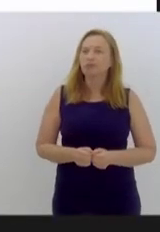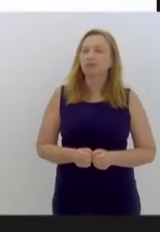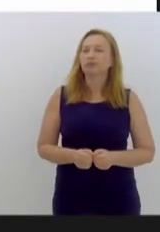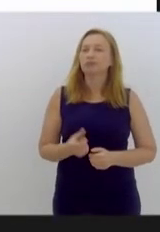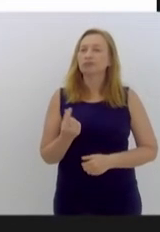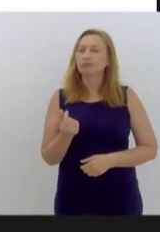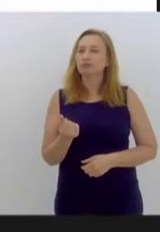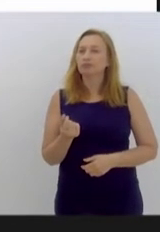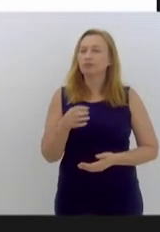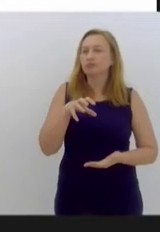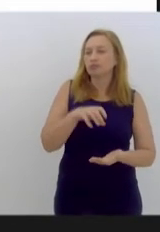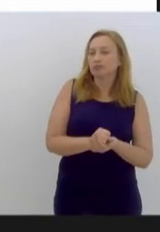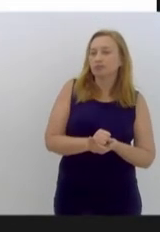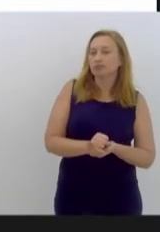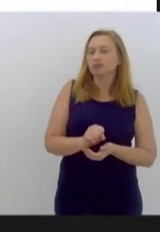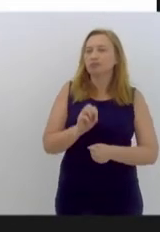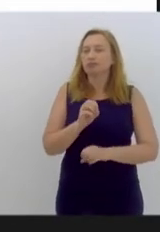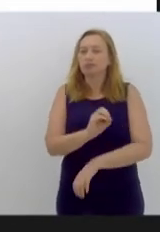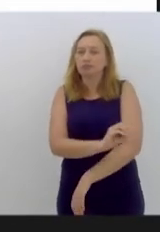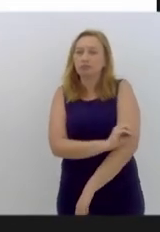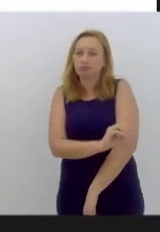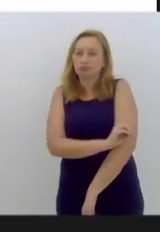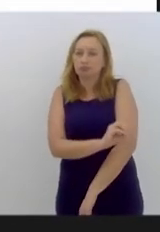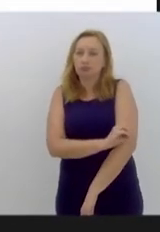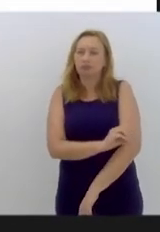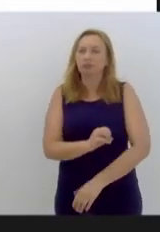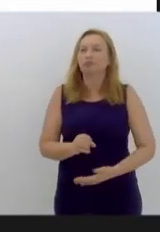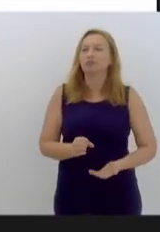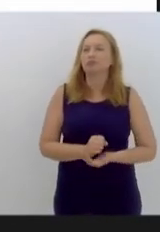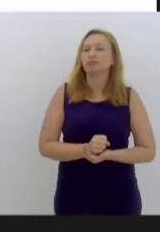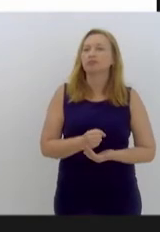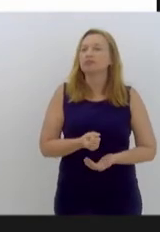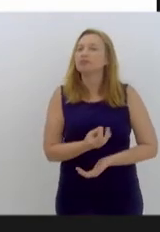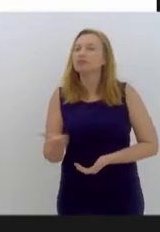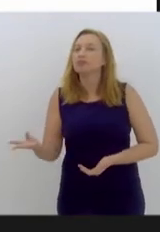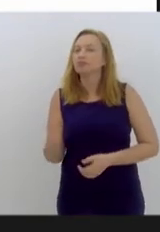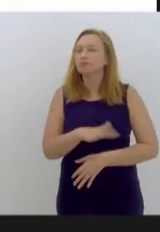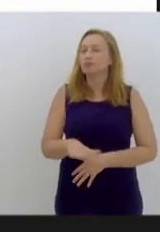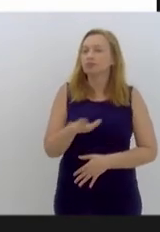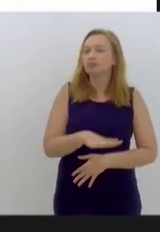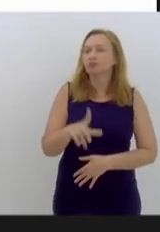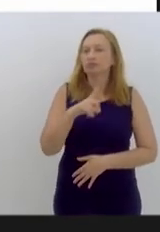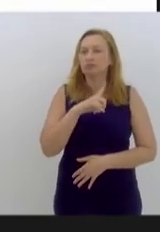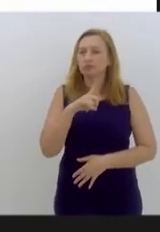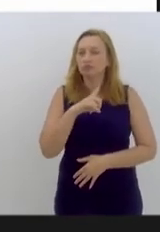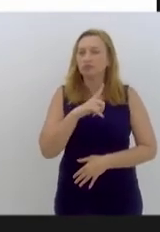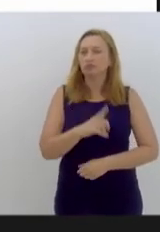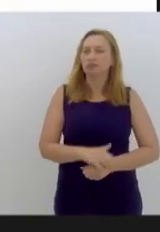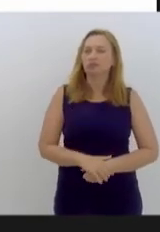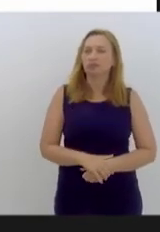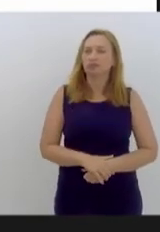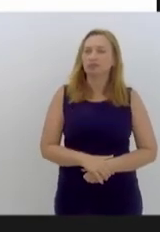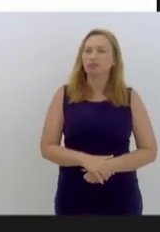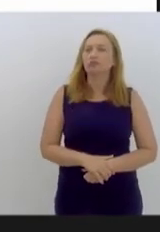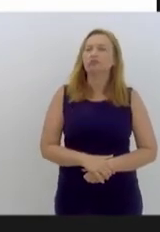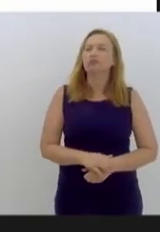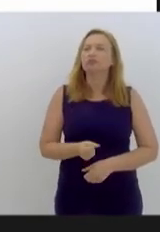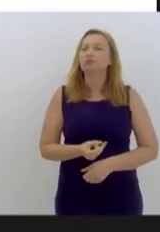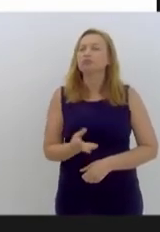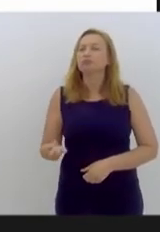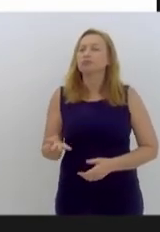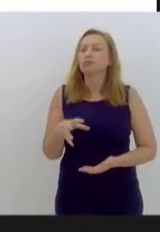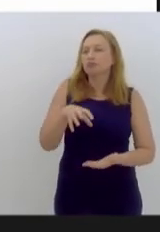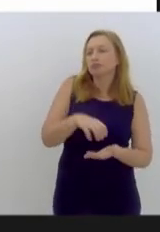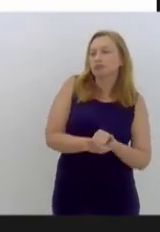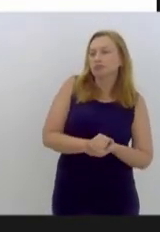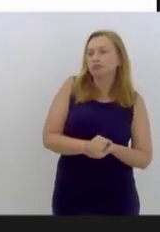de matrículas em educação infantil. Então, basicamente, a quantidade de crianças que nós temos, o numerador, quantidade de crianças